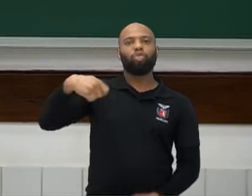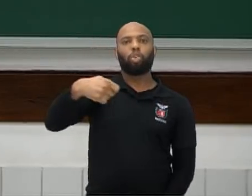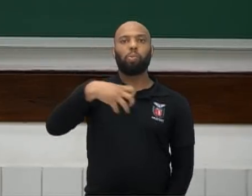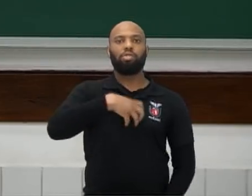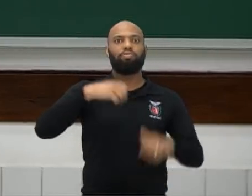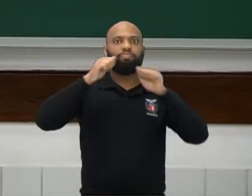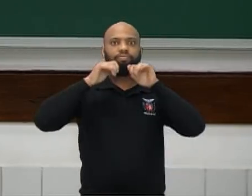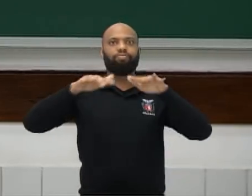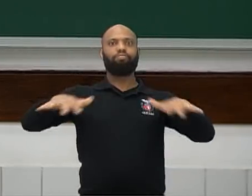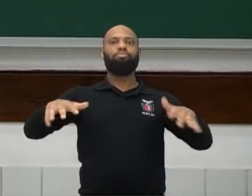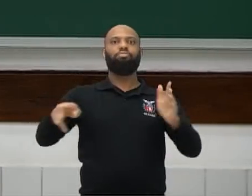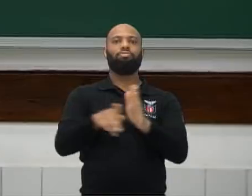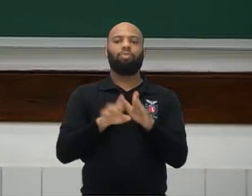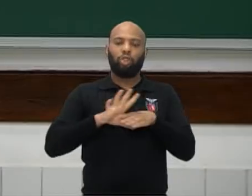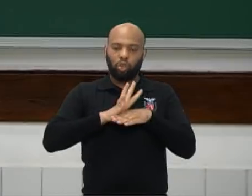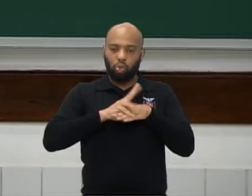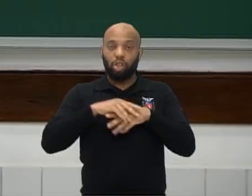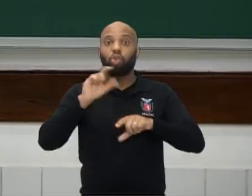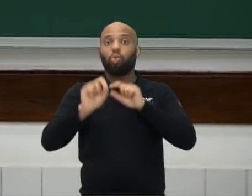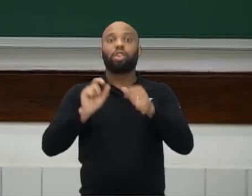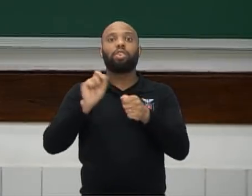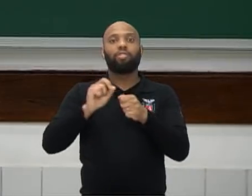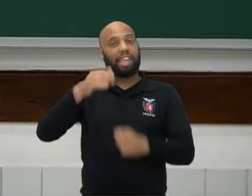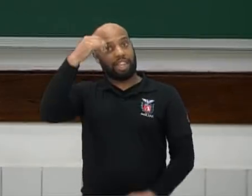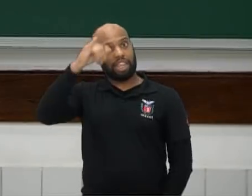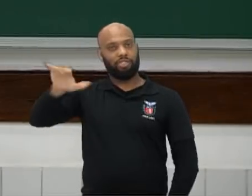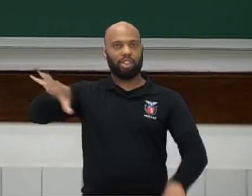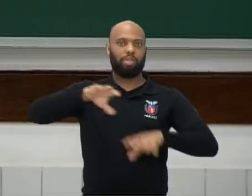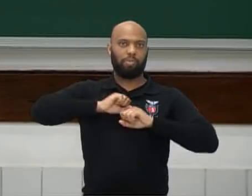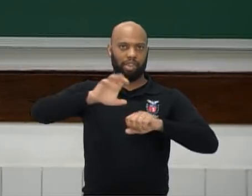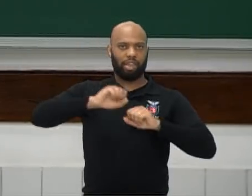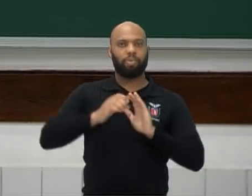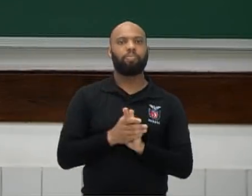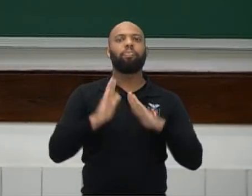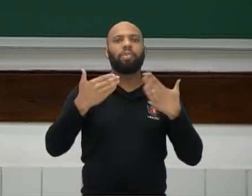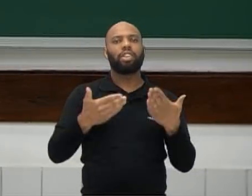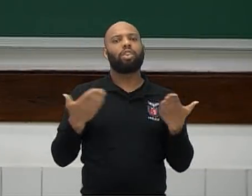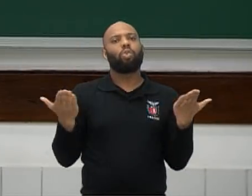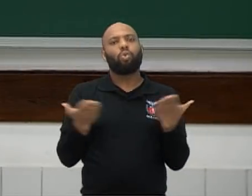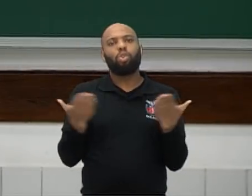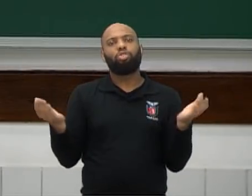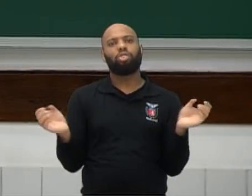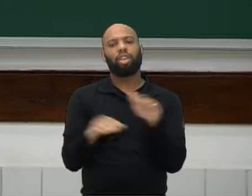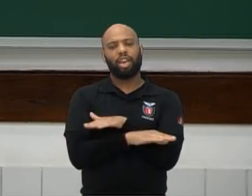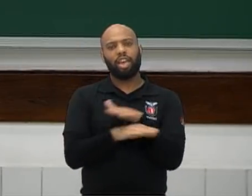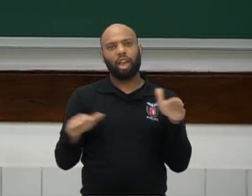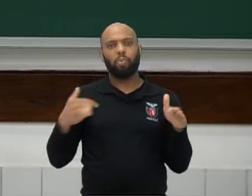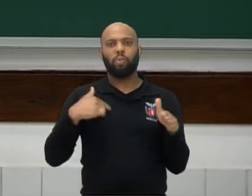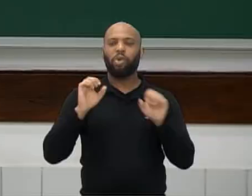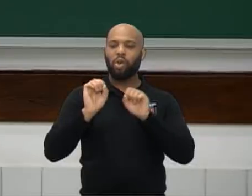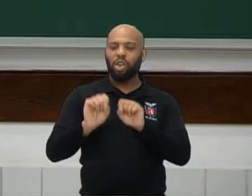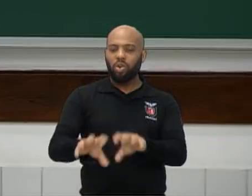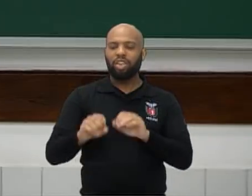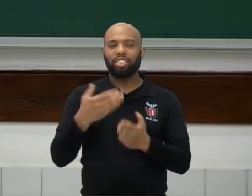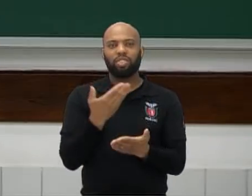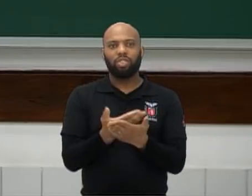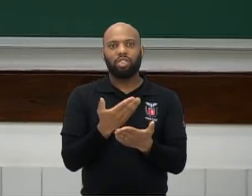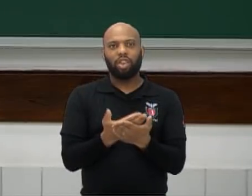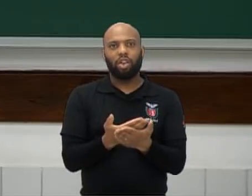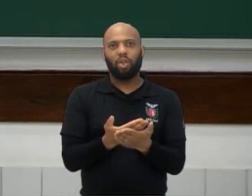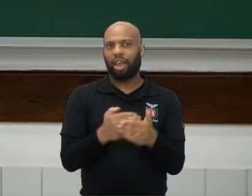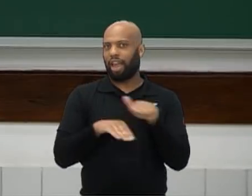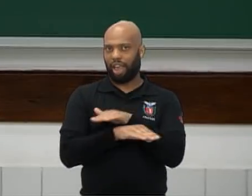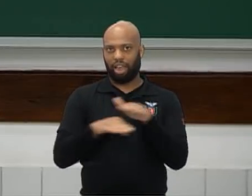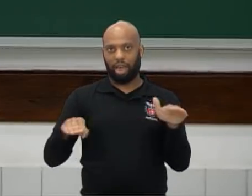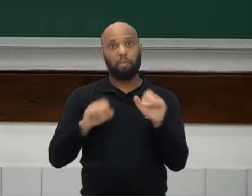meios de transmissão dessas doenças e o que a gente tem que fazer para preveni-las. Pessoal, com isso eu encerro a minha participação dando aula para vocês. Pode ser que a gente